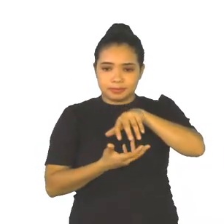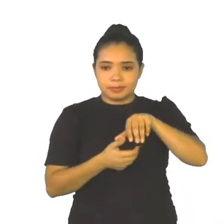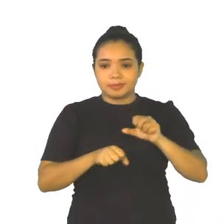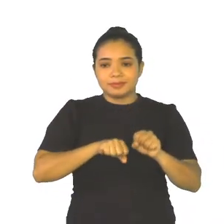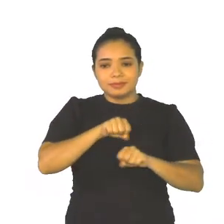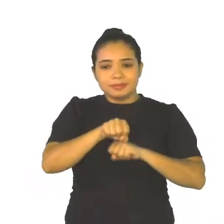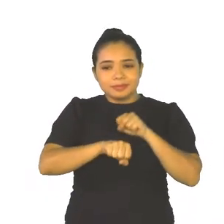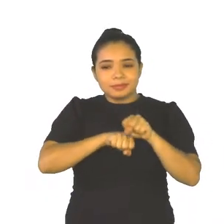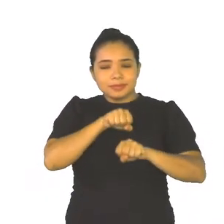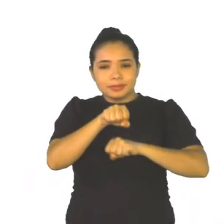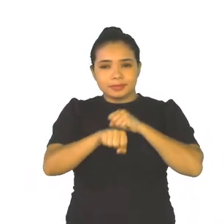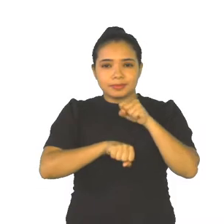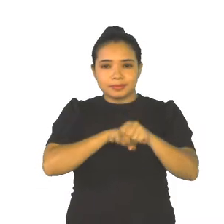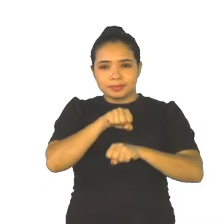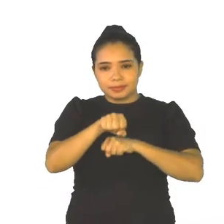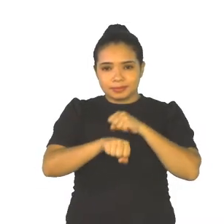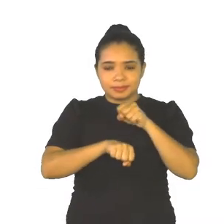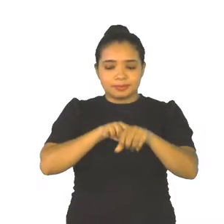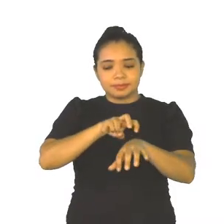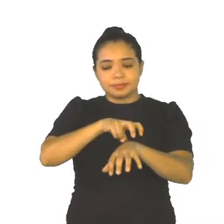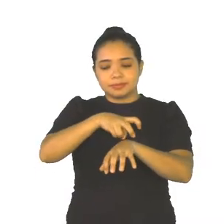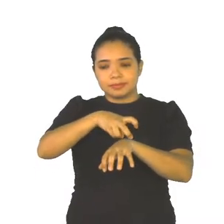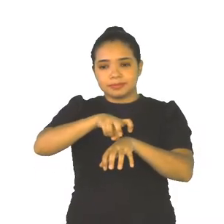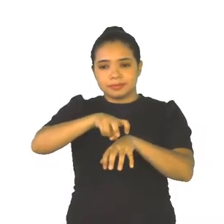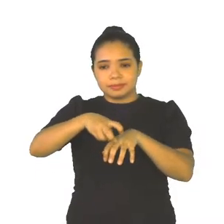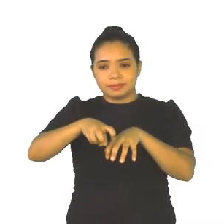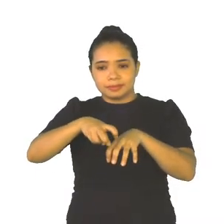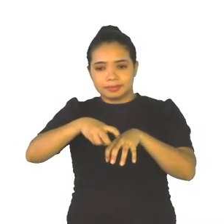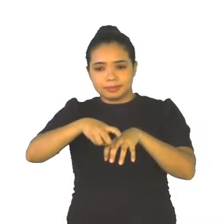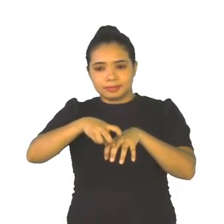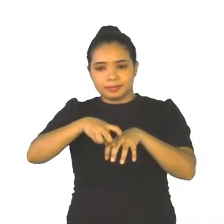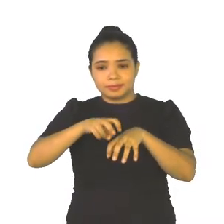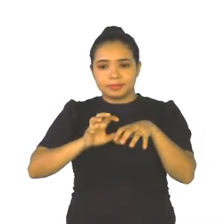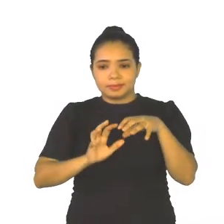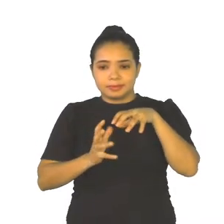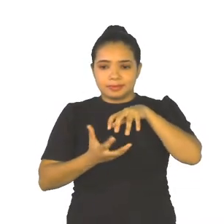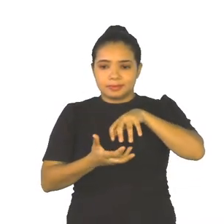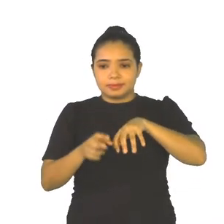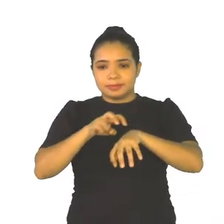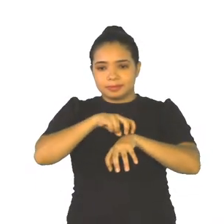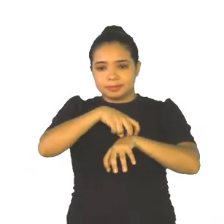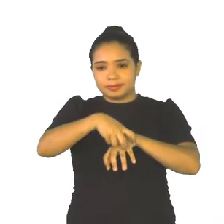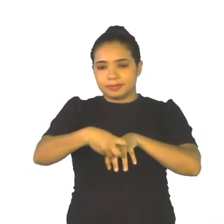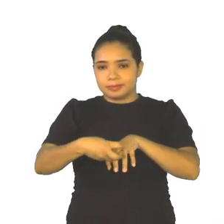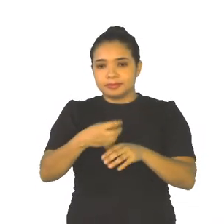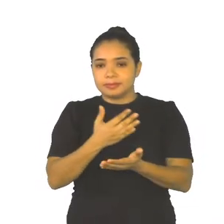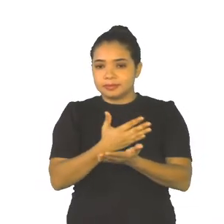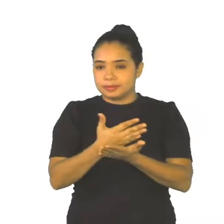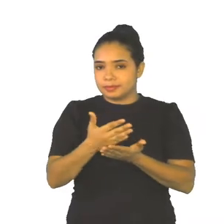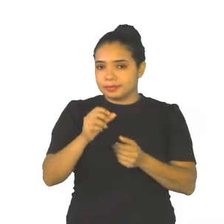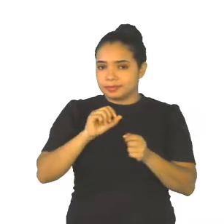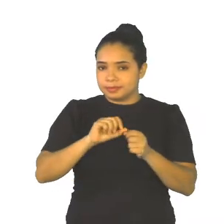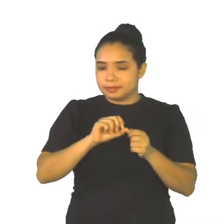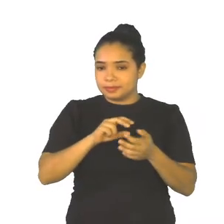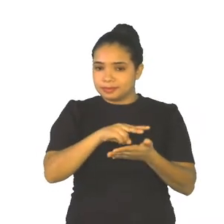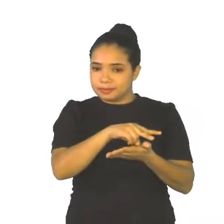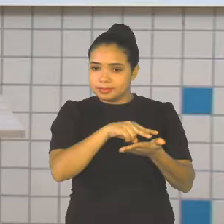andar, né? Tipo uma bicicleta. E a gente já vai começar a fazer a leitura